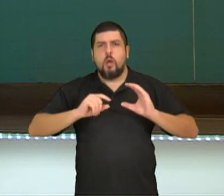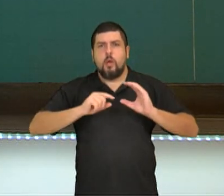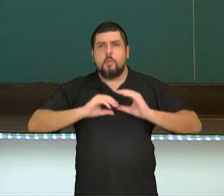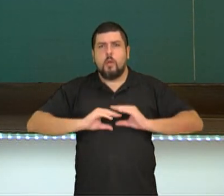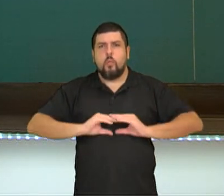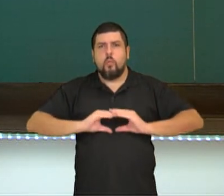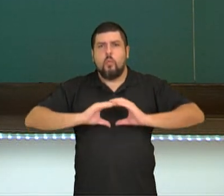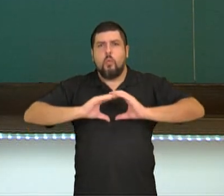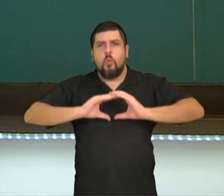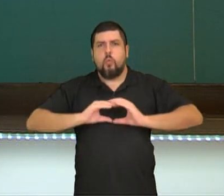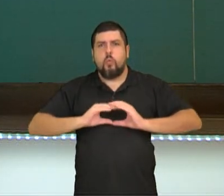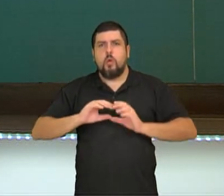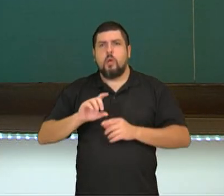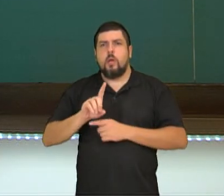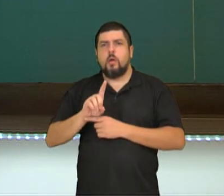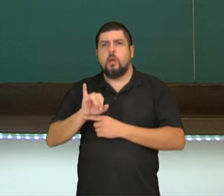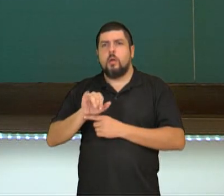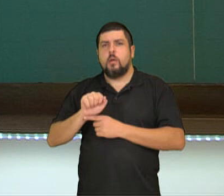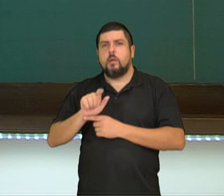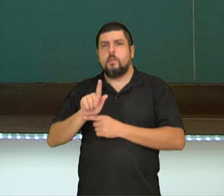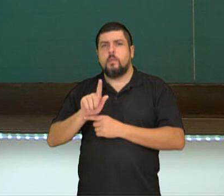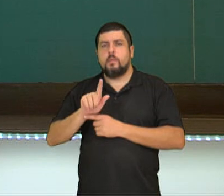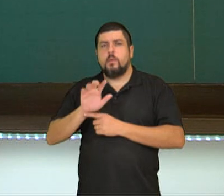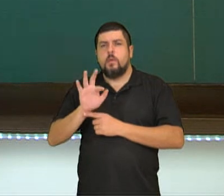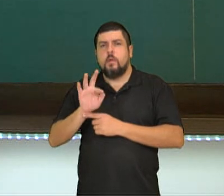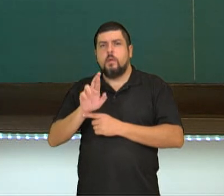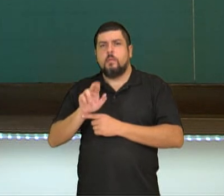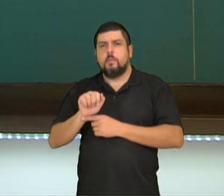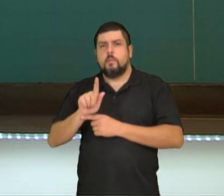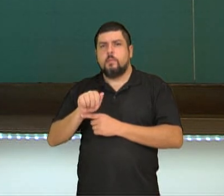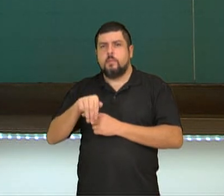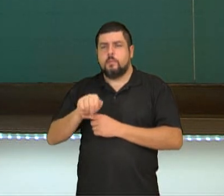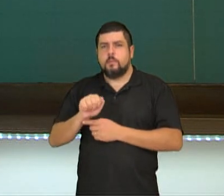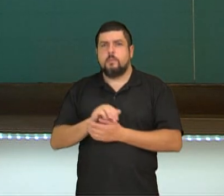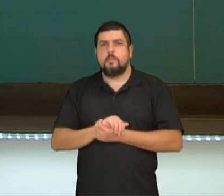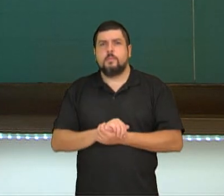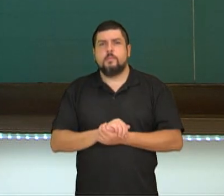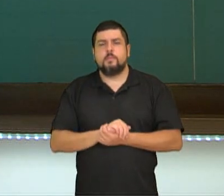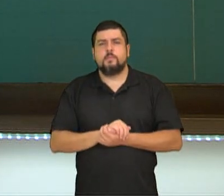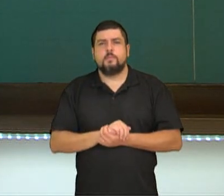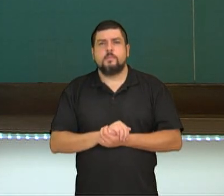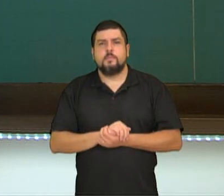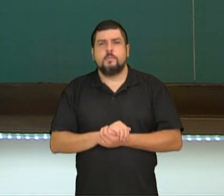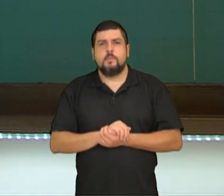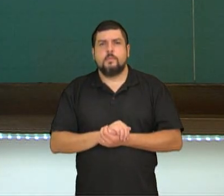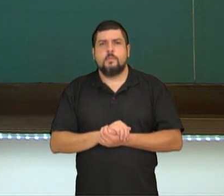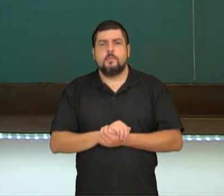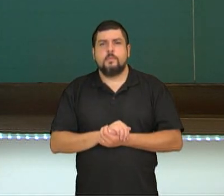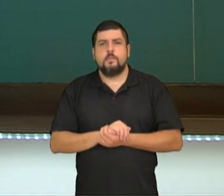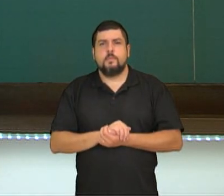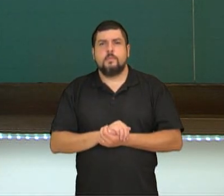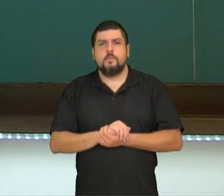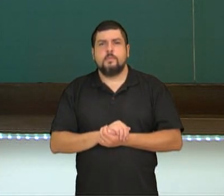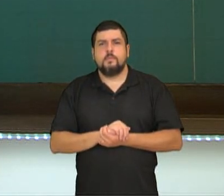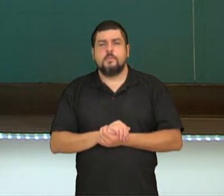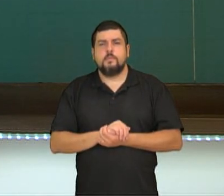chamado diafragma. Então, essas são as estruturas do sistema respiratório.